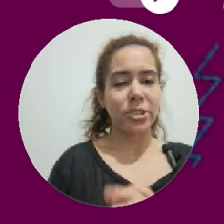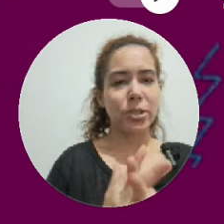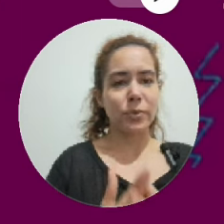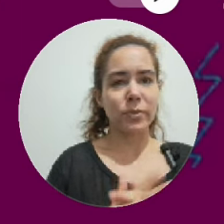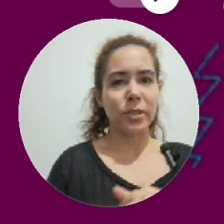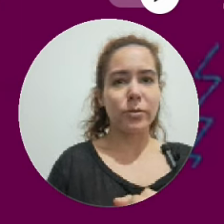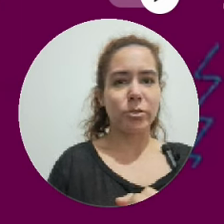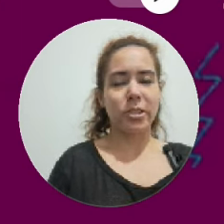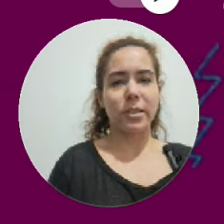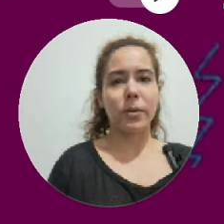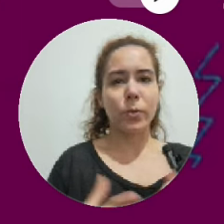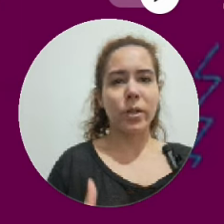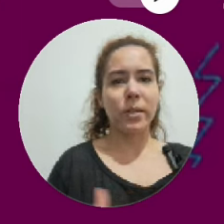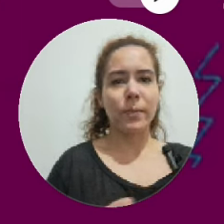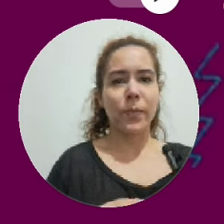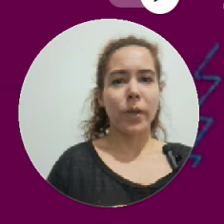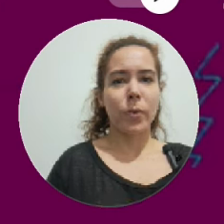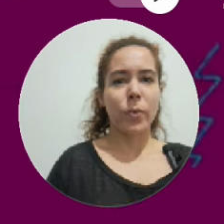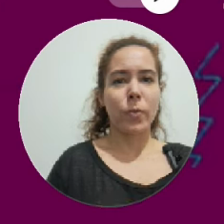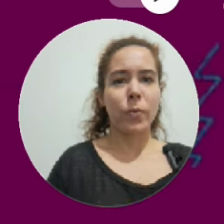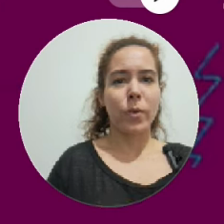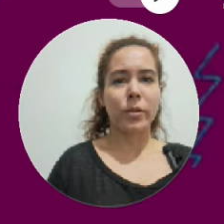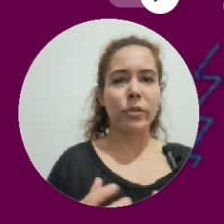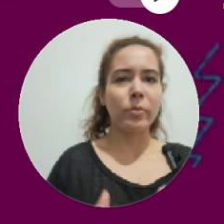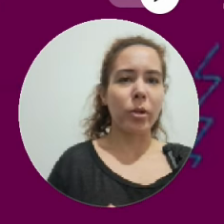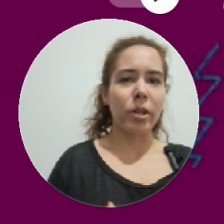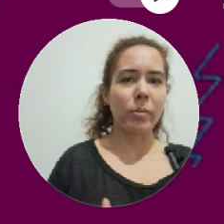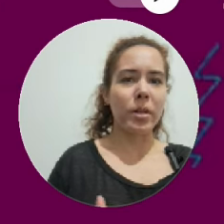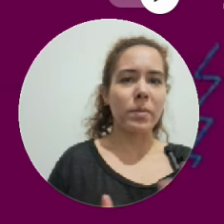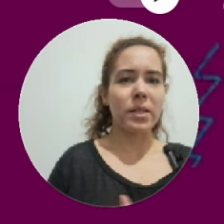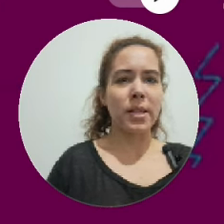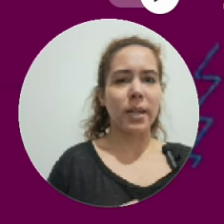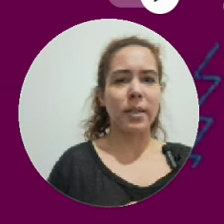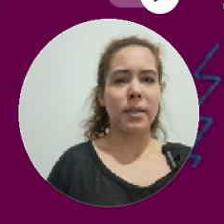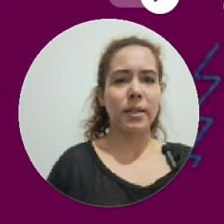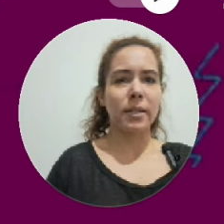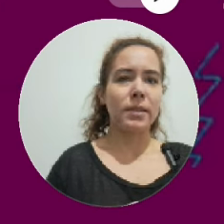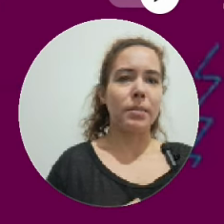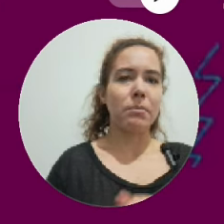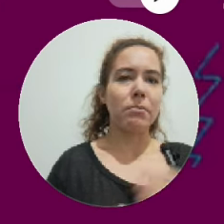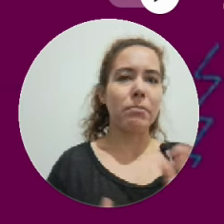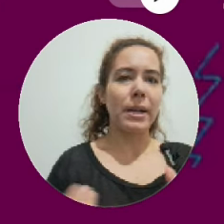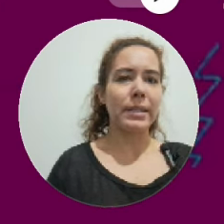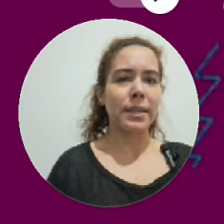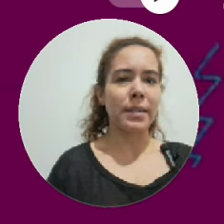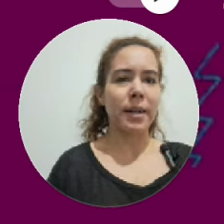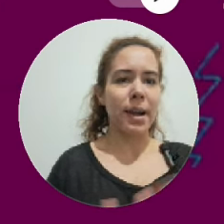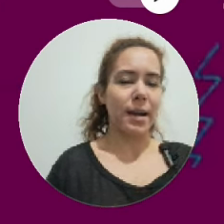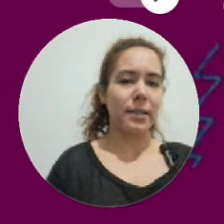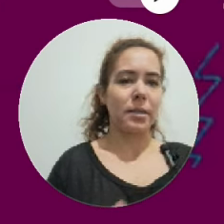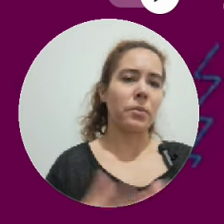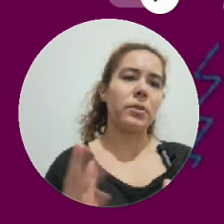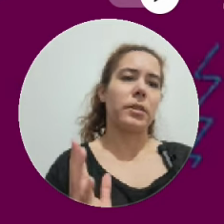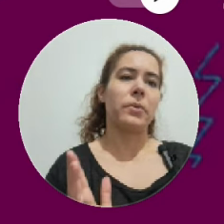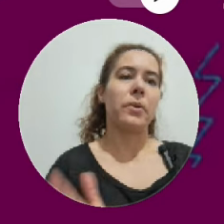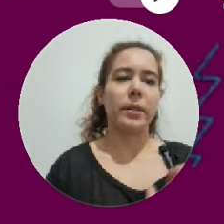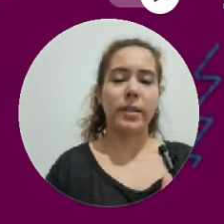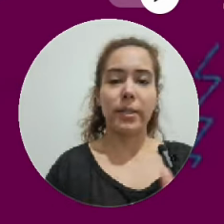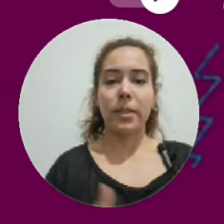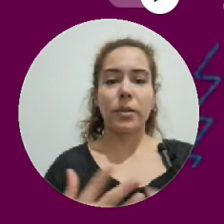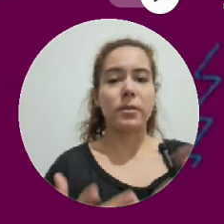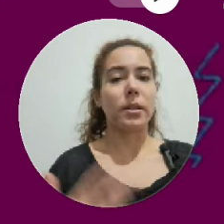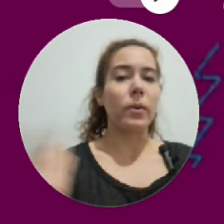aqui assistir um vídeo do Jean Luca com uma nova polêmica bizarra da Maria Carne. Não sei